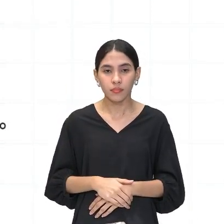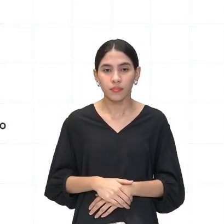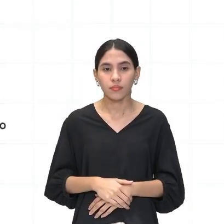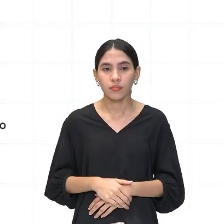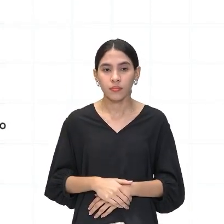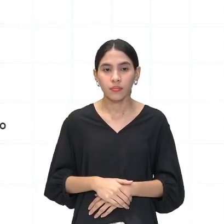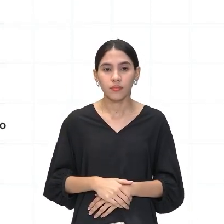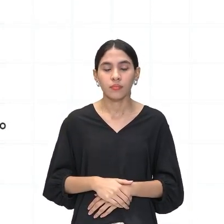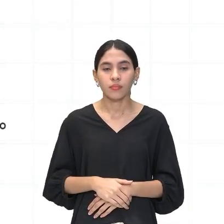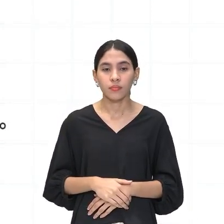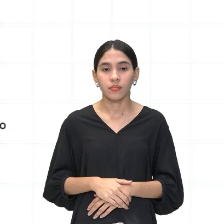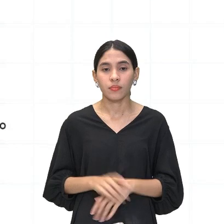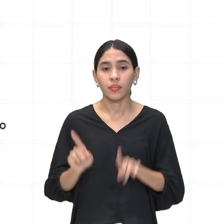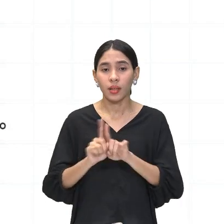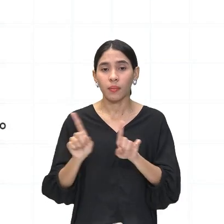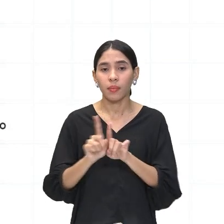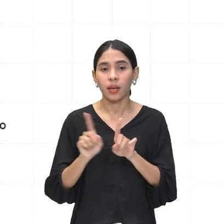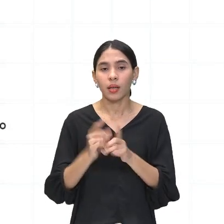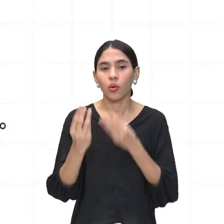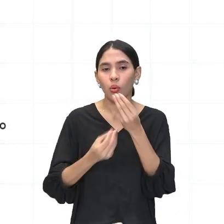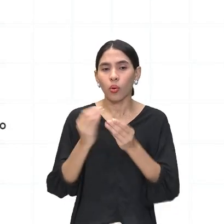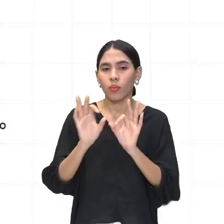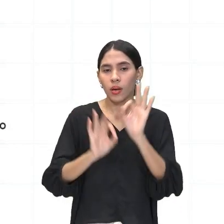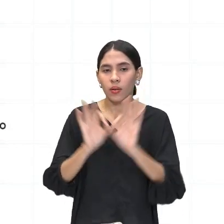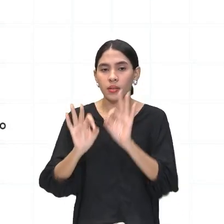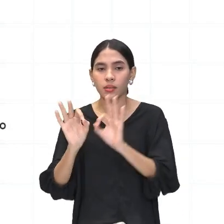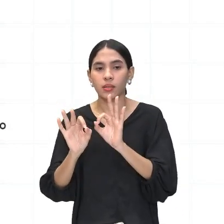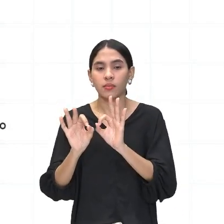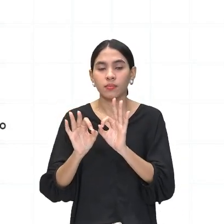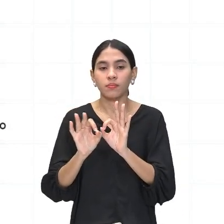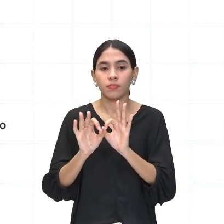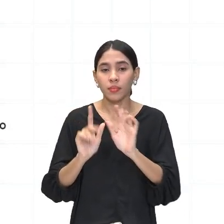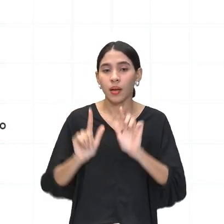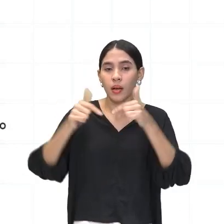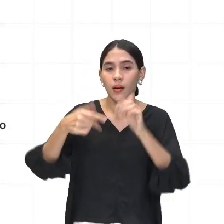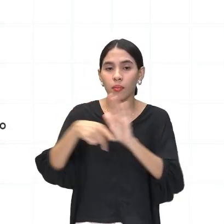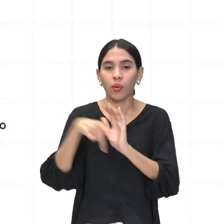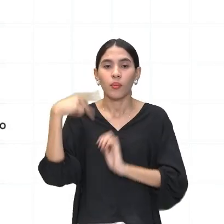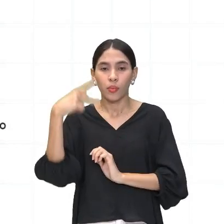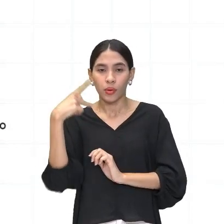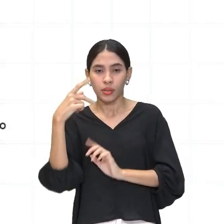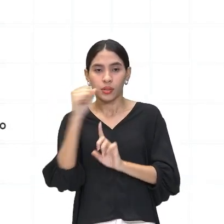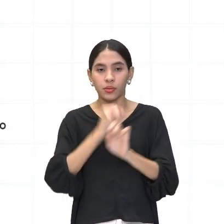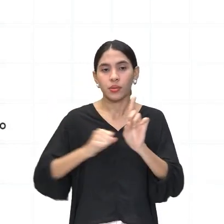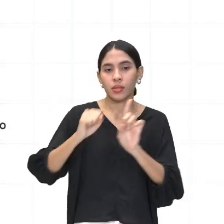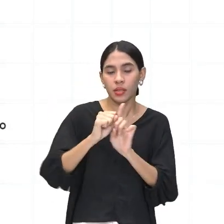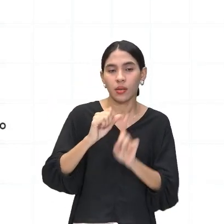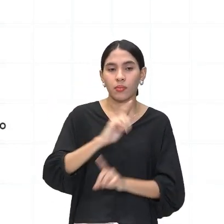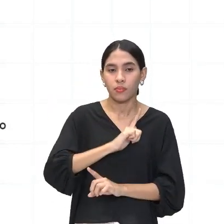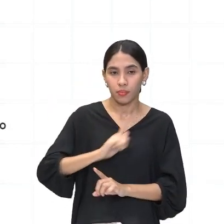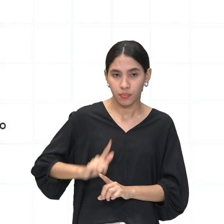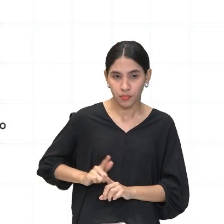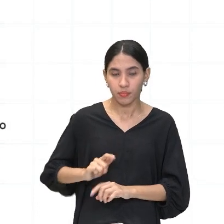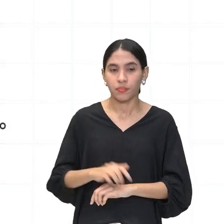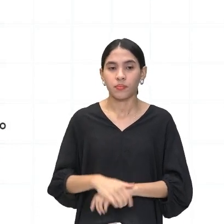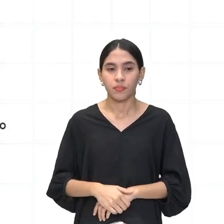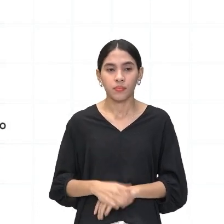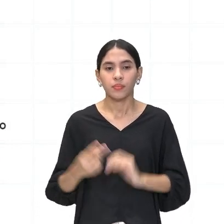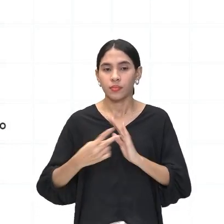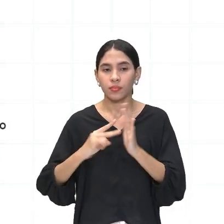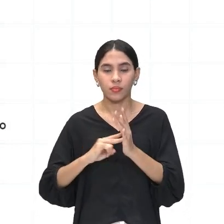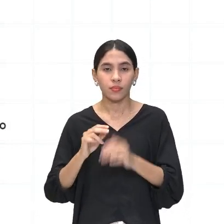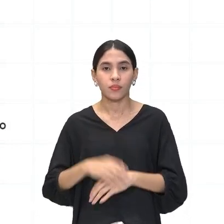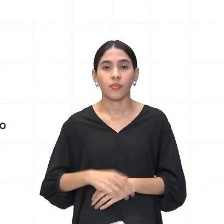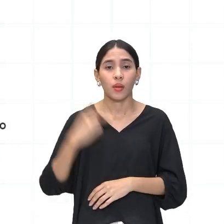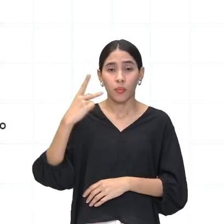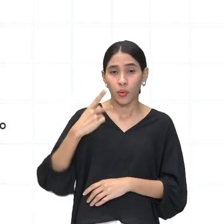aí. Preferência na formulação e na execução das políticas públicas, ou seja,